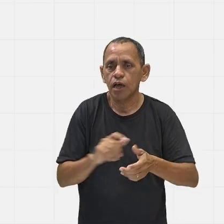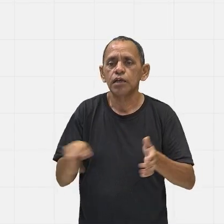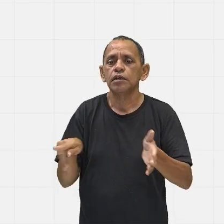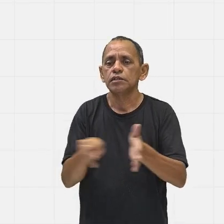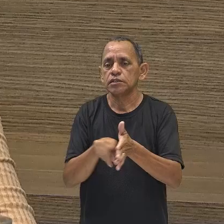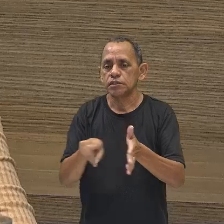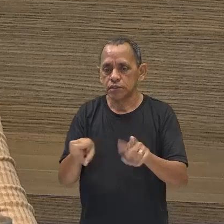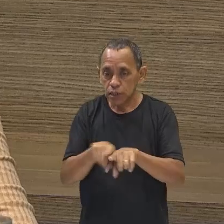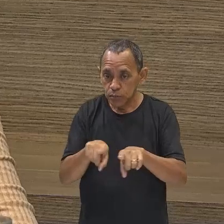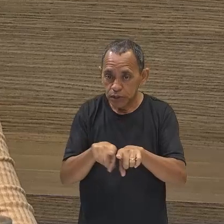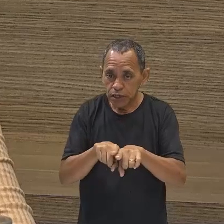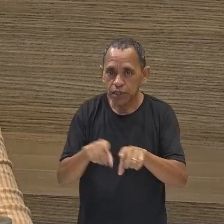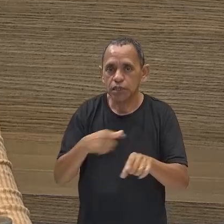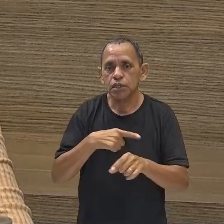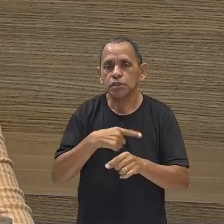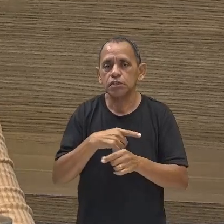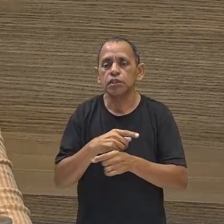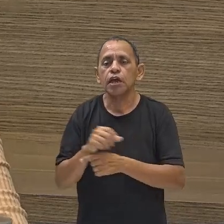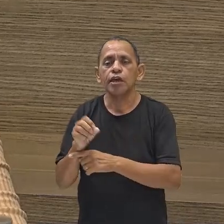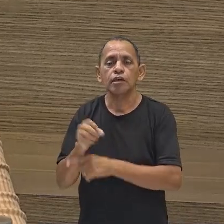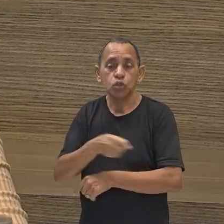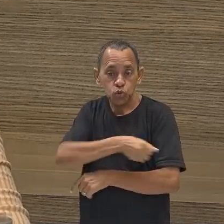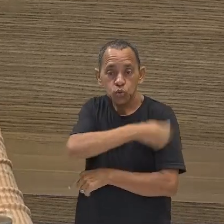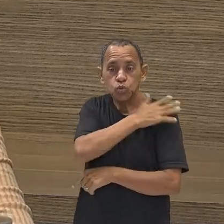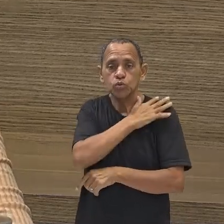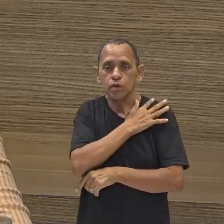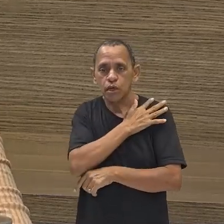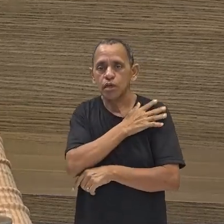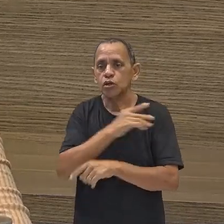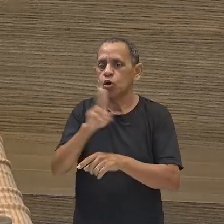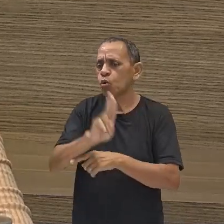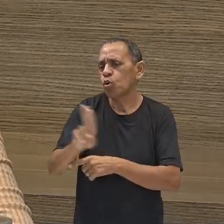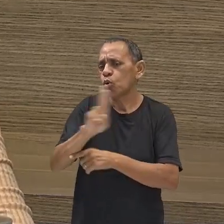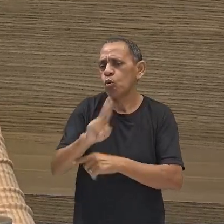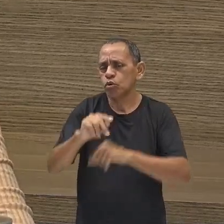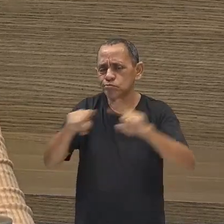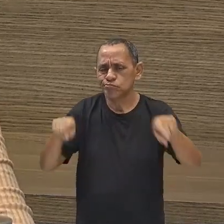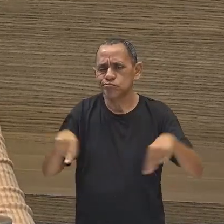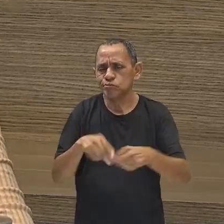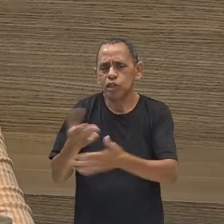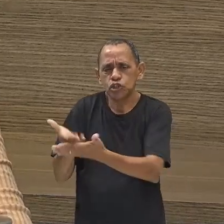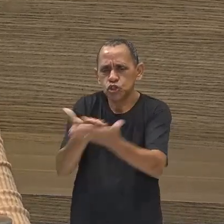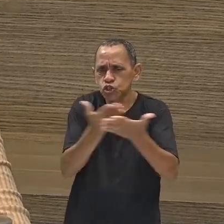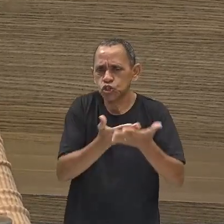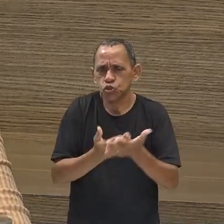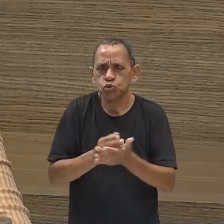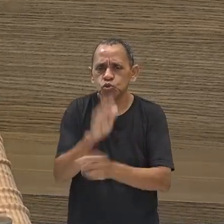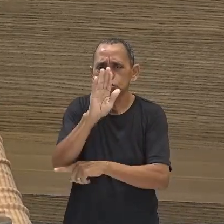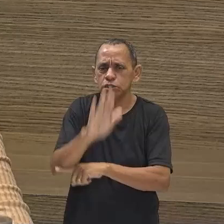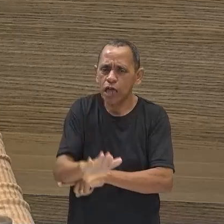fundamental e tem também o professor que usa a sala à noite. Aí a gente já não aconselha, porque